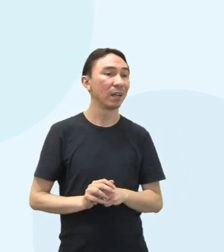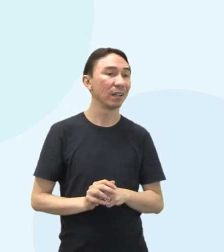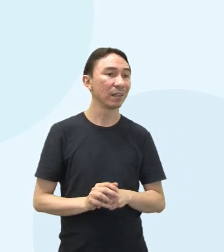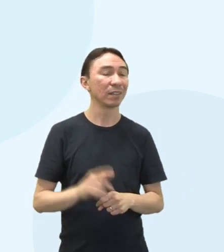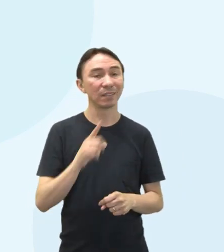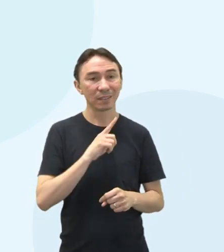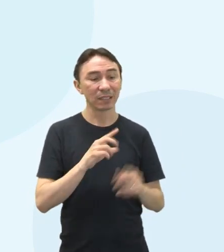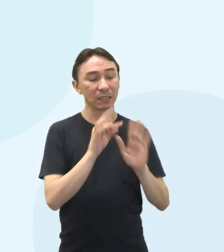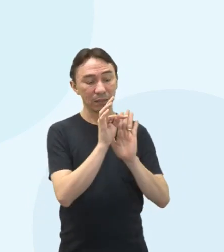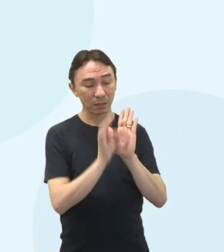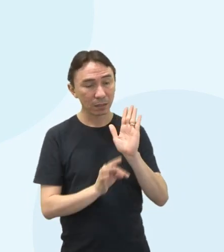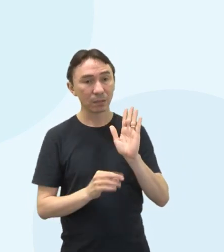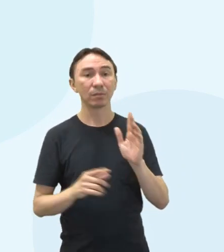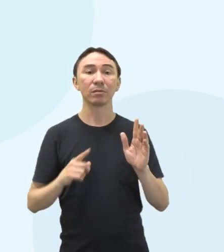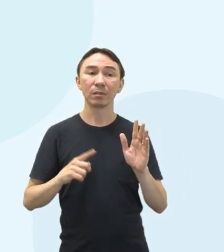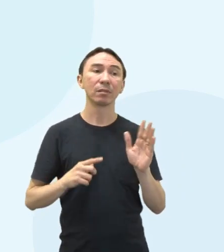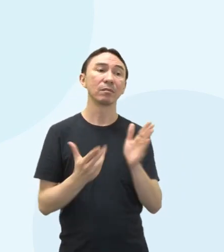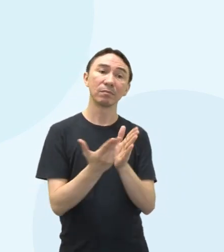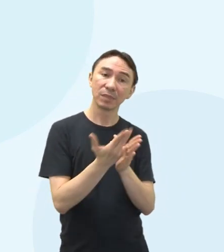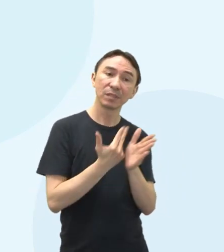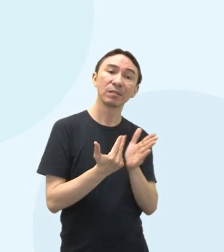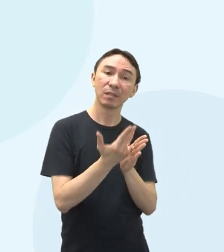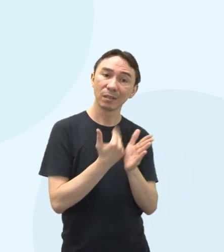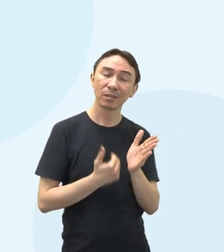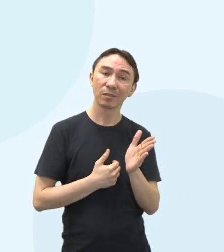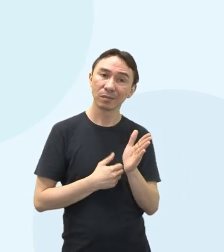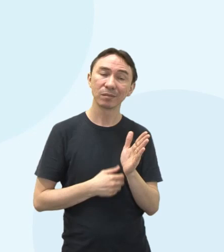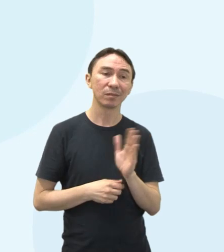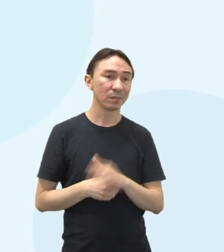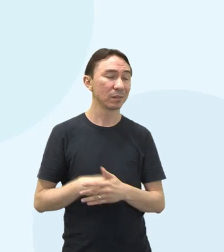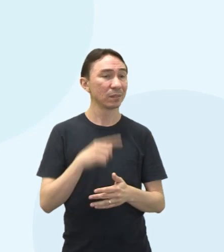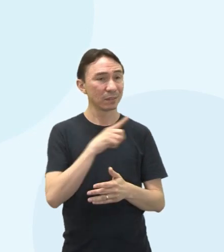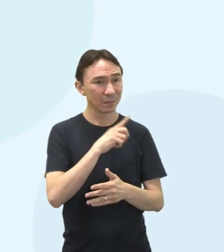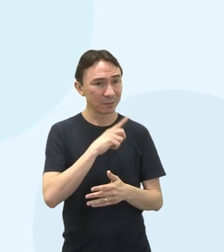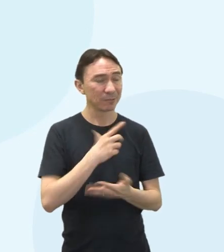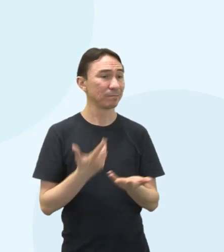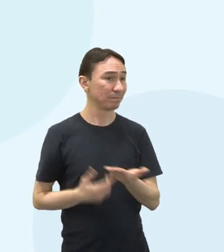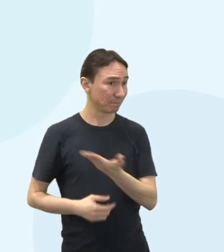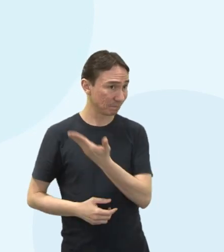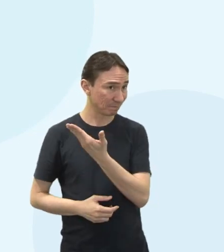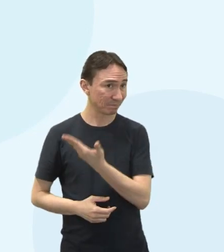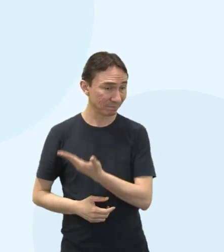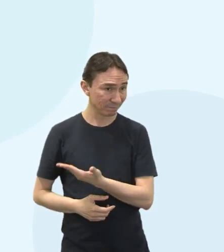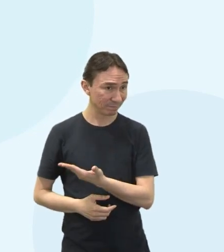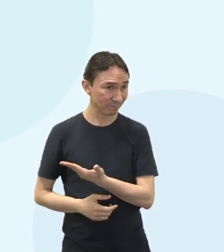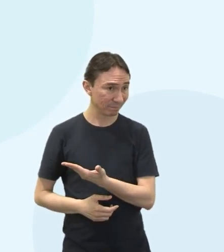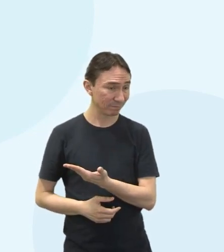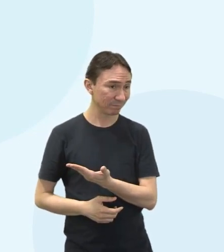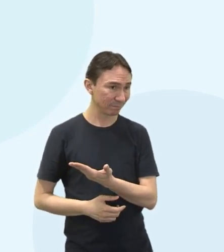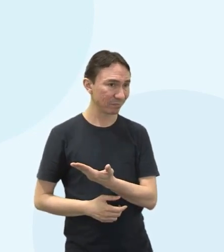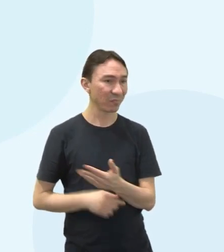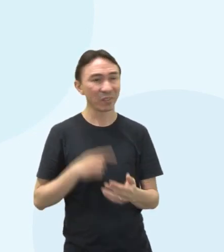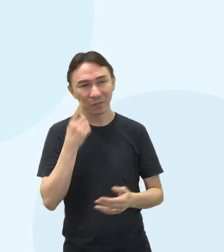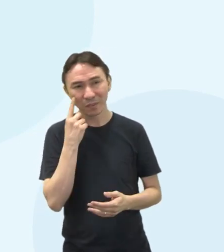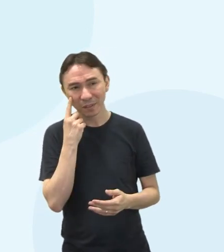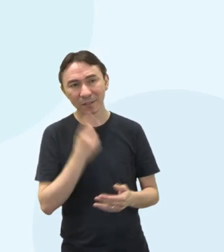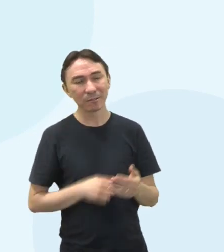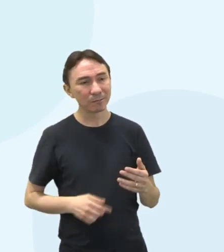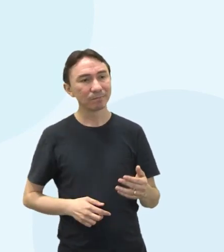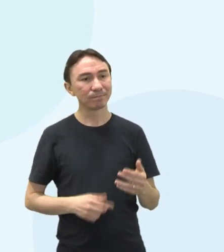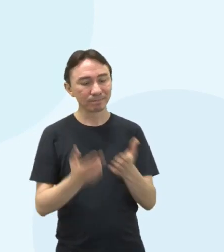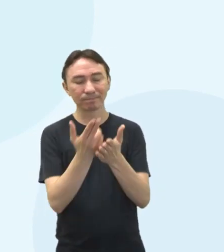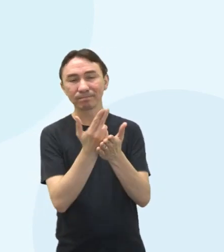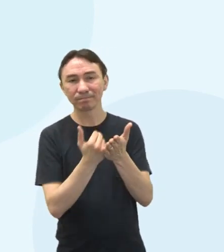lenço então nós temos algumas sugestões de atividades né atividade anterior e pensando até na relação que essa imagem tem